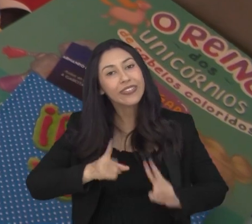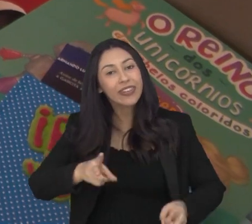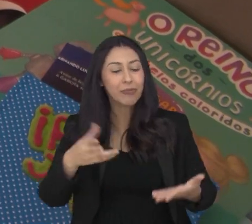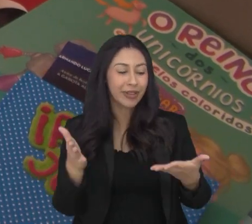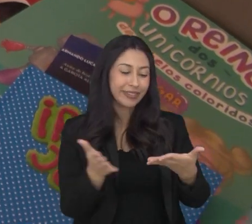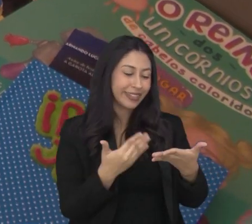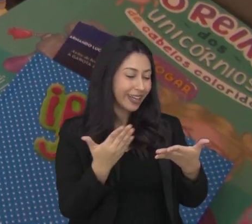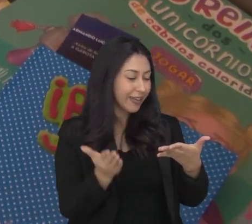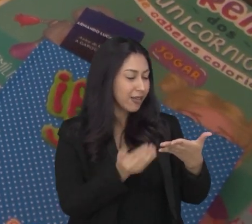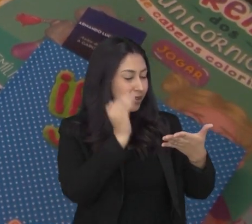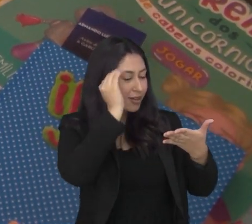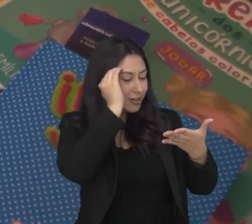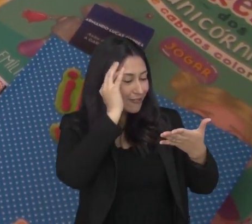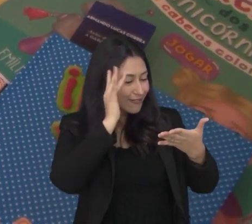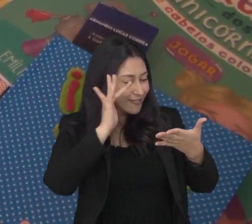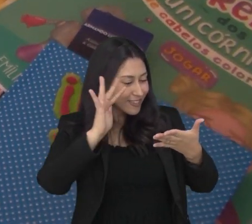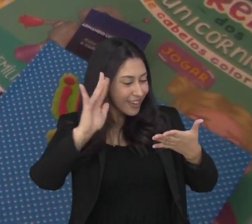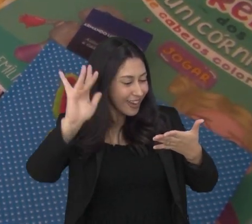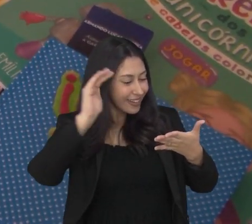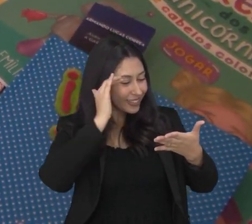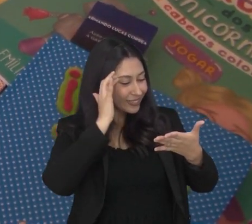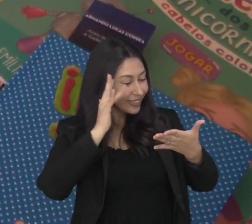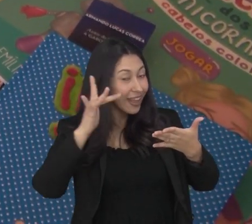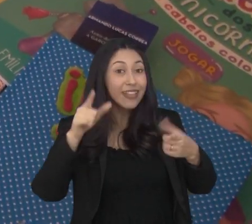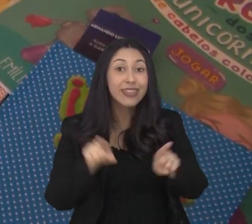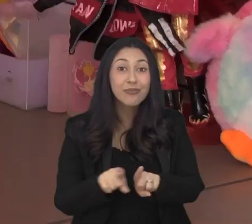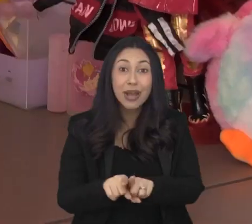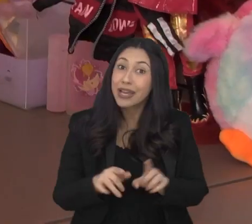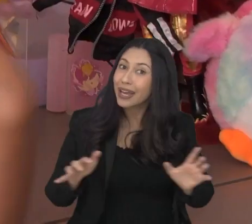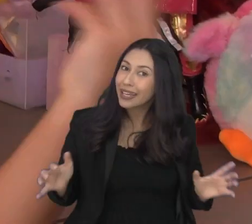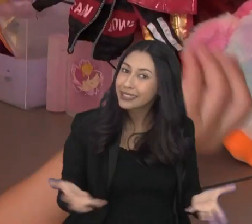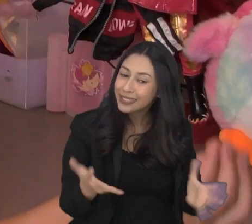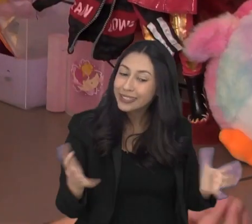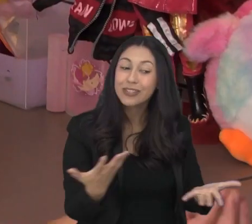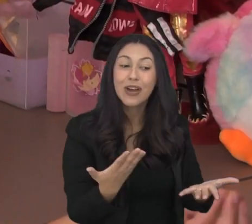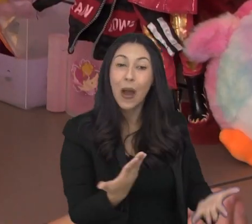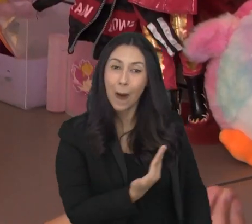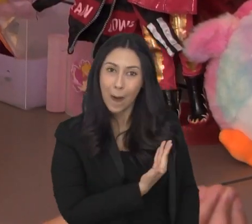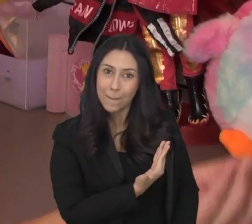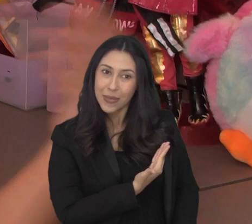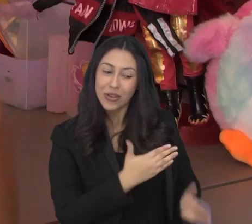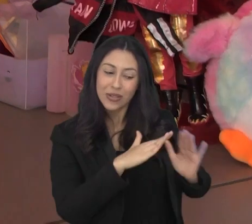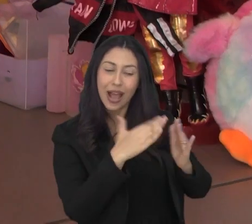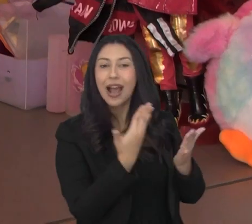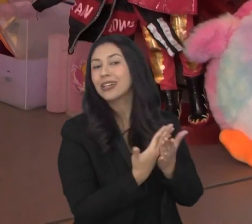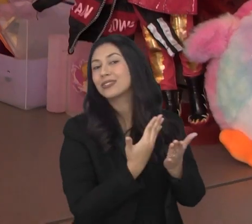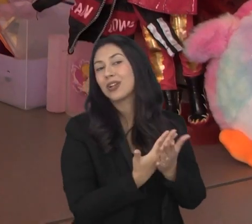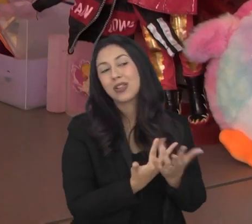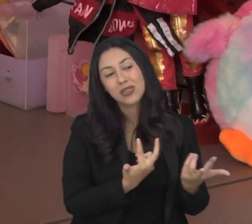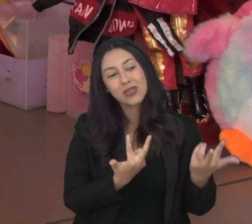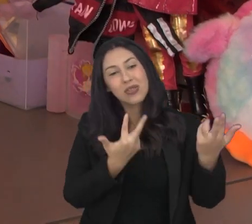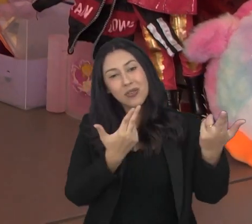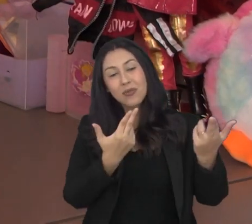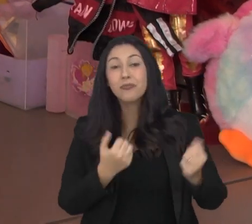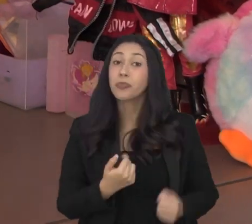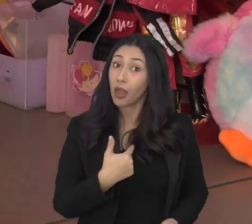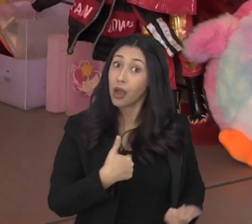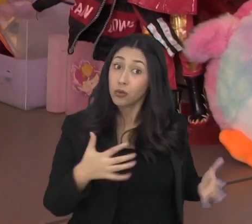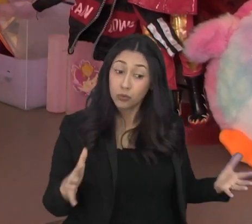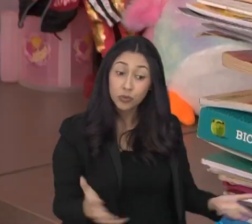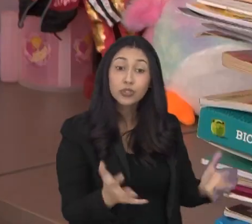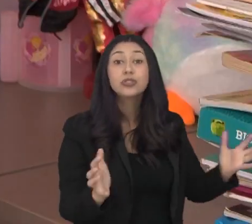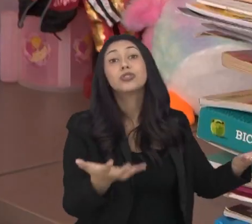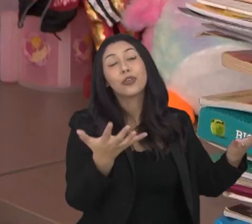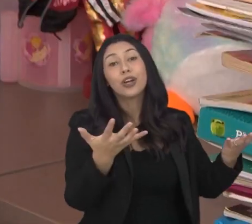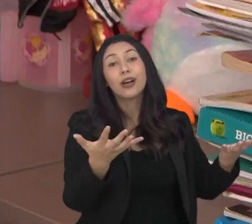ela sempre abre um livro, cria um mundo de fantasia e até incentiva os coleguinhas na escola a seguirem o mesmo